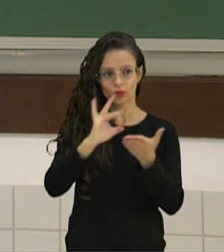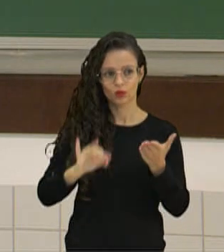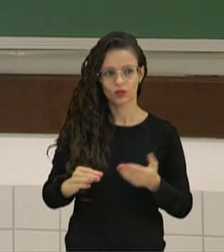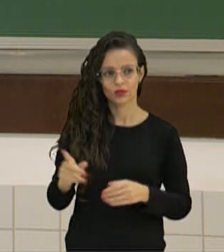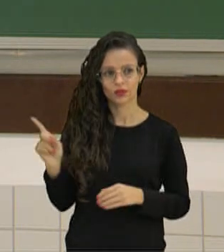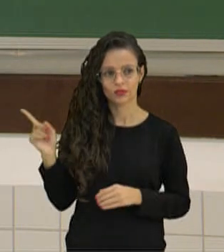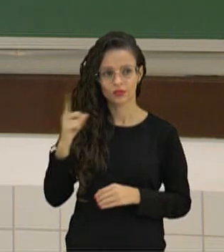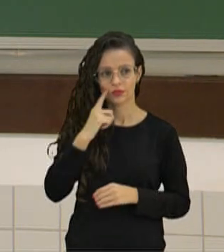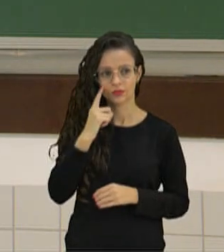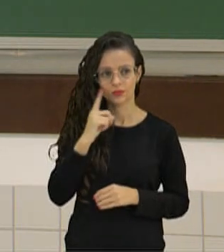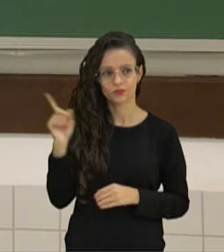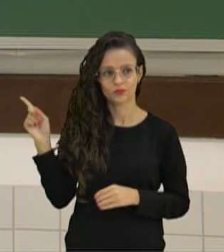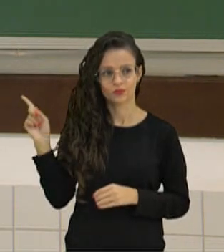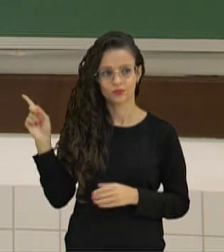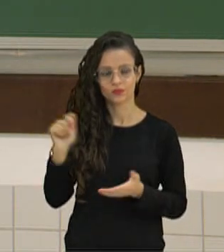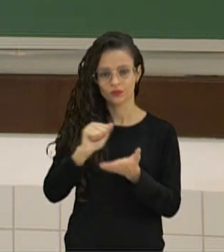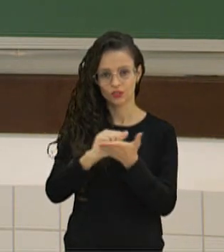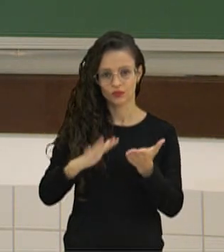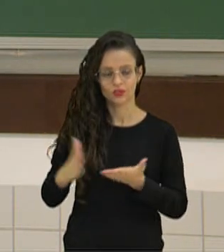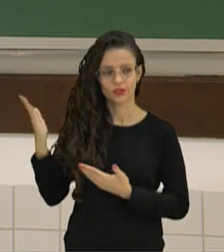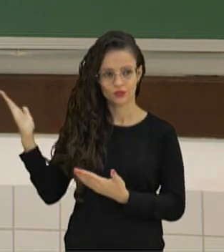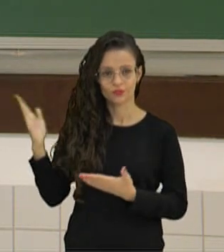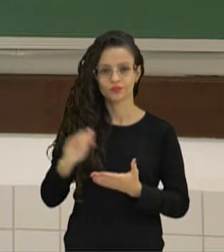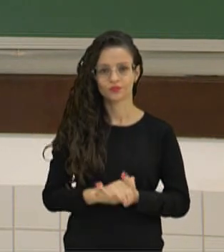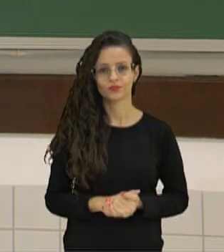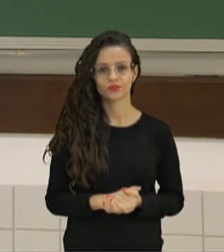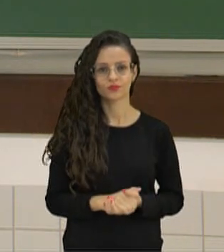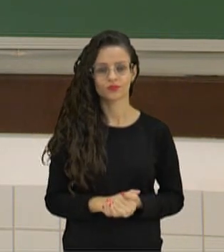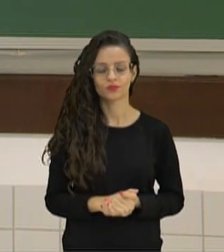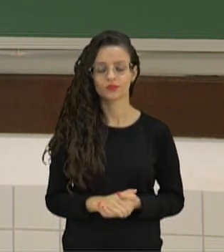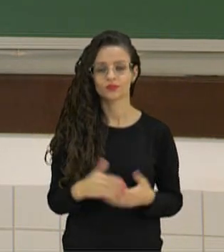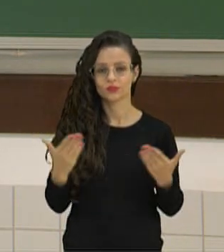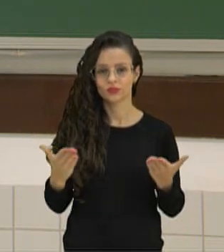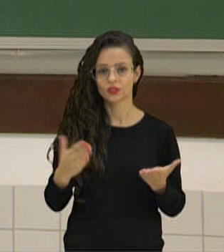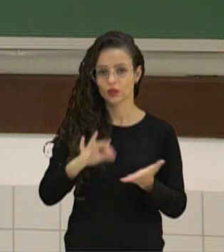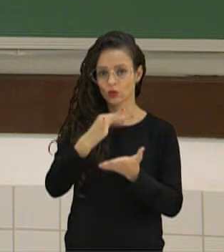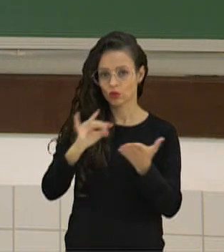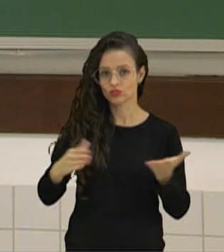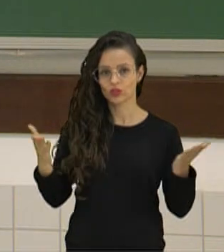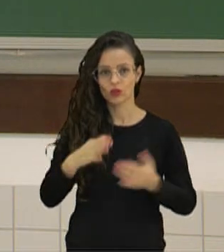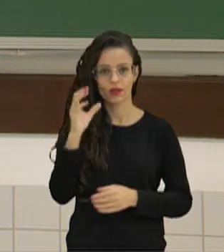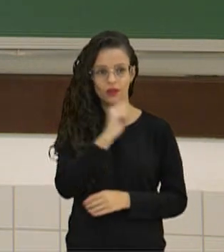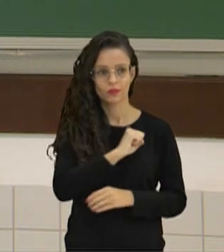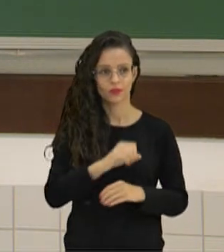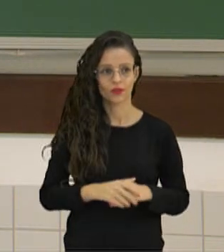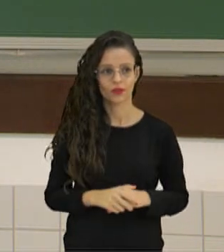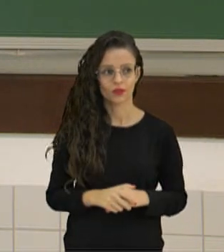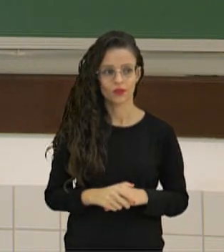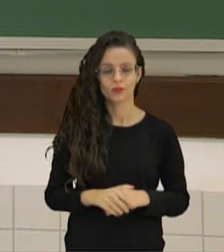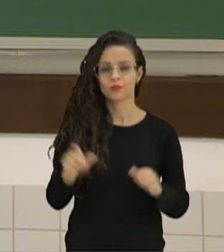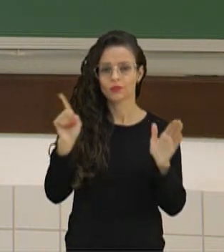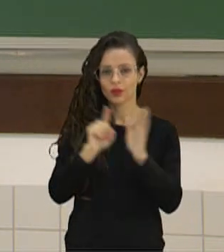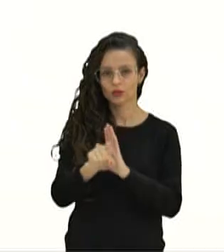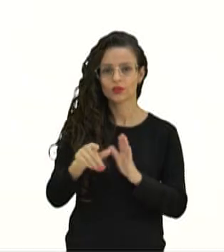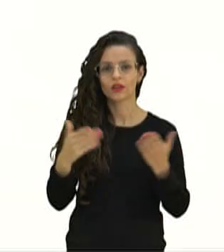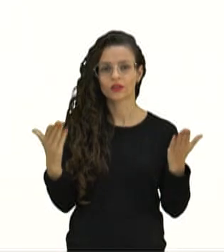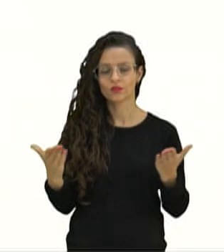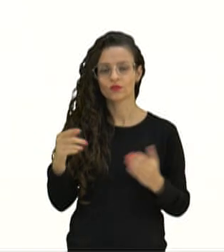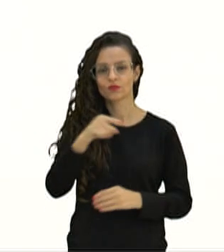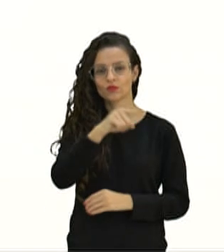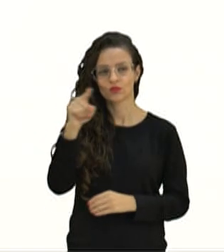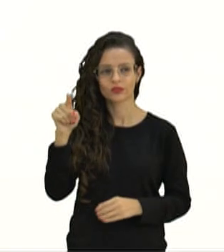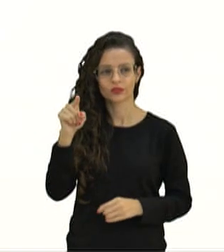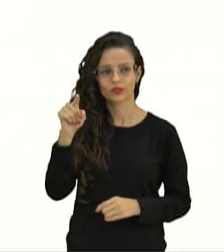lá do exercício que eu tinha solicitado, tá? Então eu vou fazer isso agora, rapidamente. Eu perguntei para vocês se